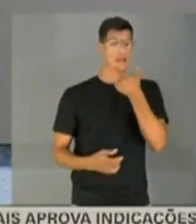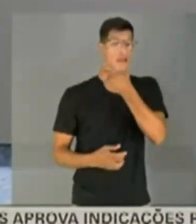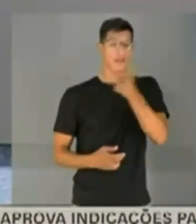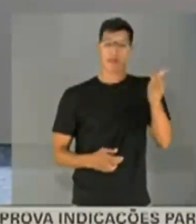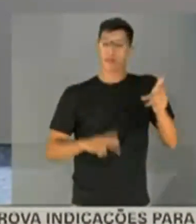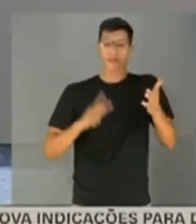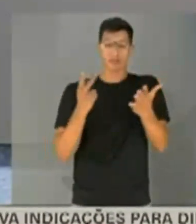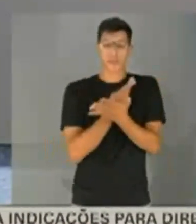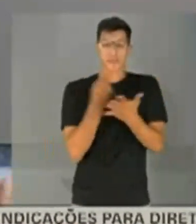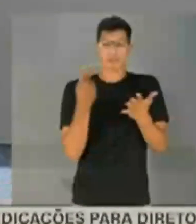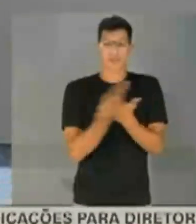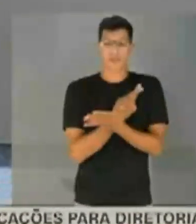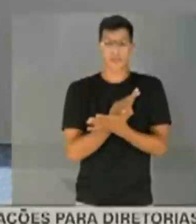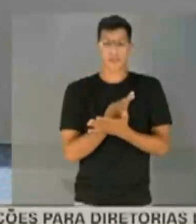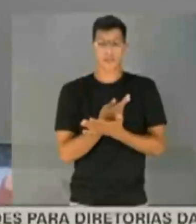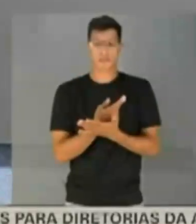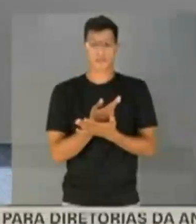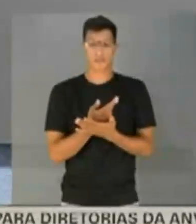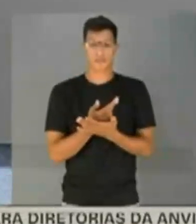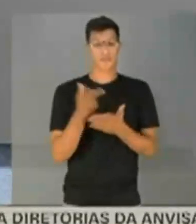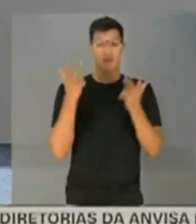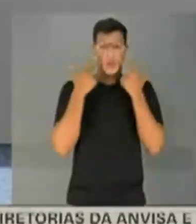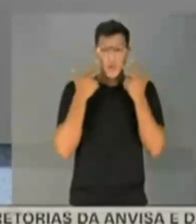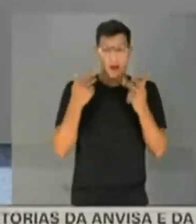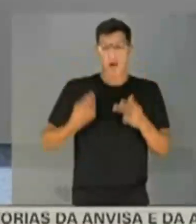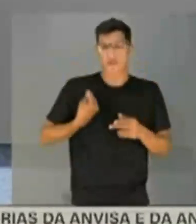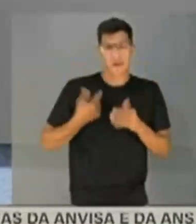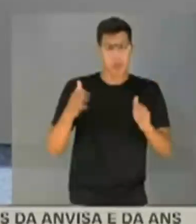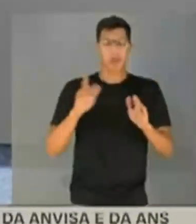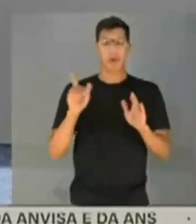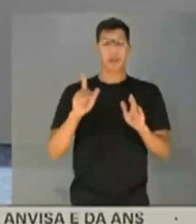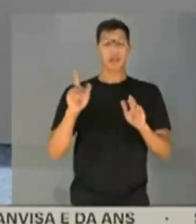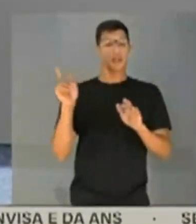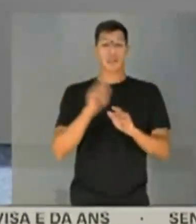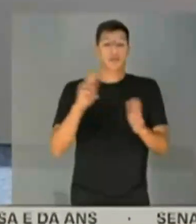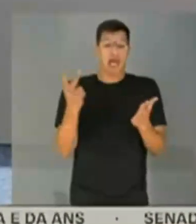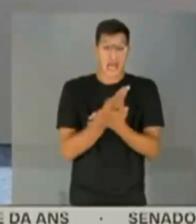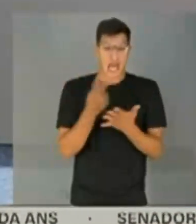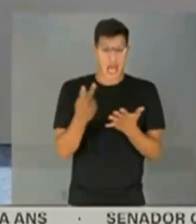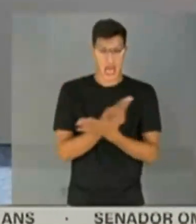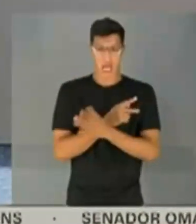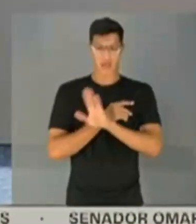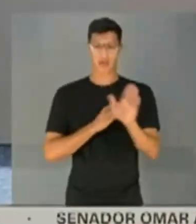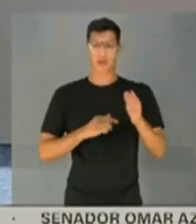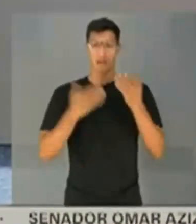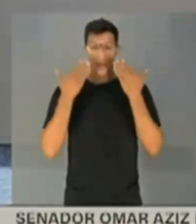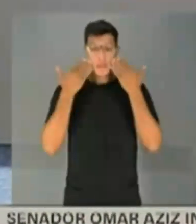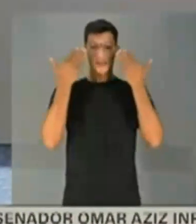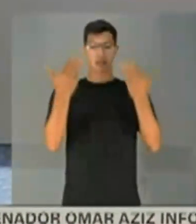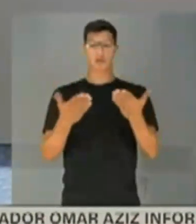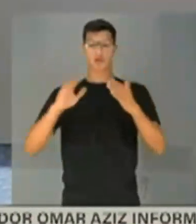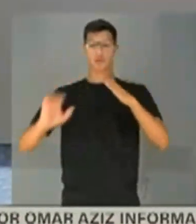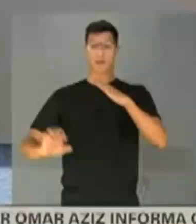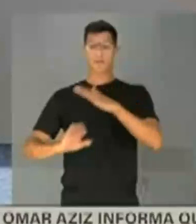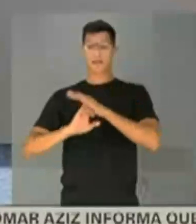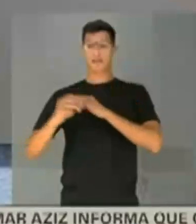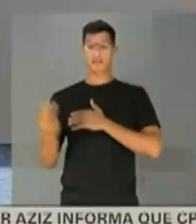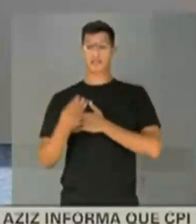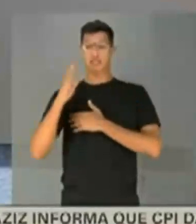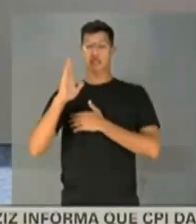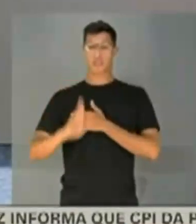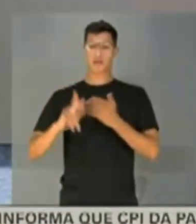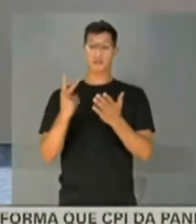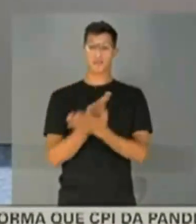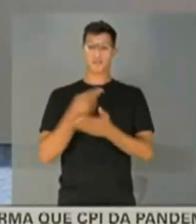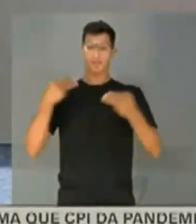está errado, e eu não posso dizer que é normal, é frequente, não é, mas não está errado a apresentação de uma terceira empresa. Isso já aconteceu